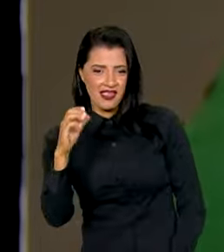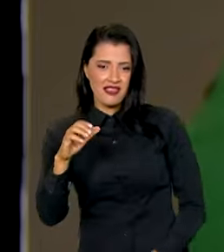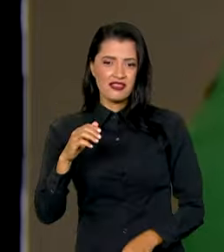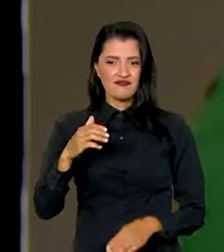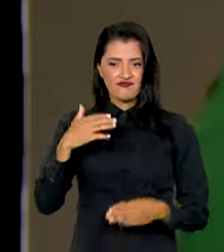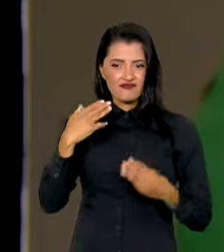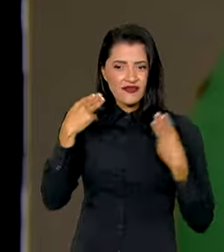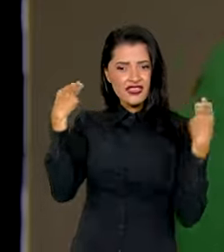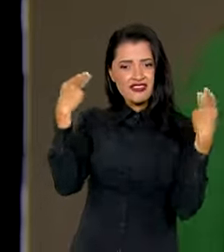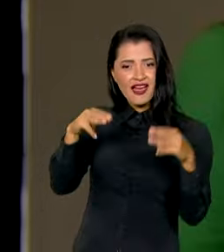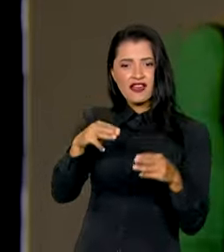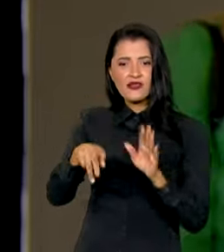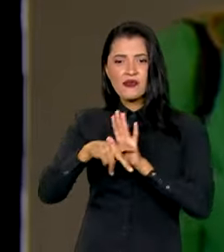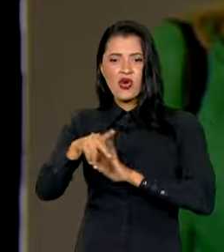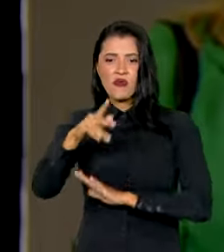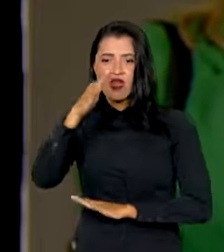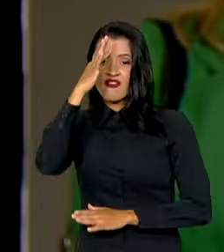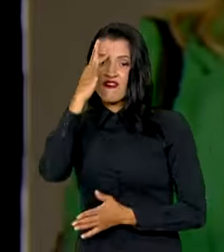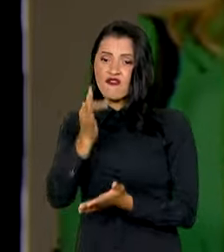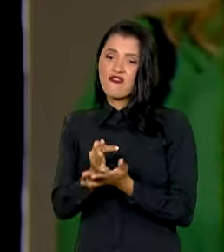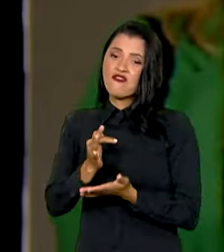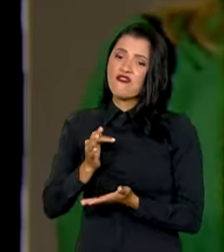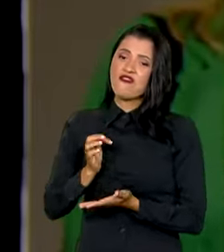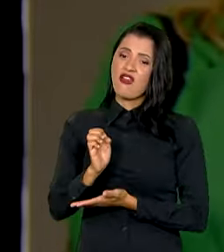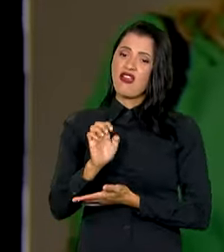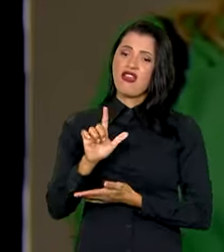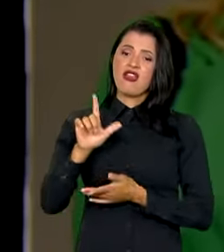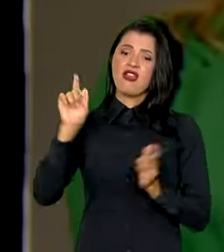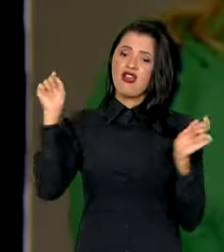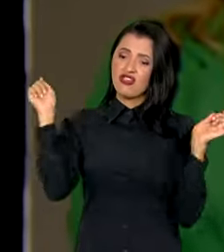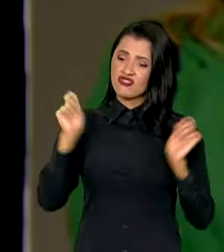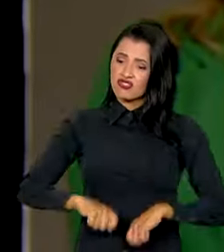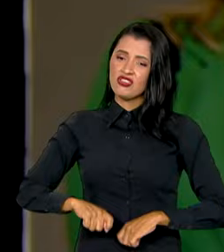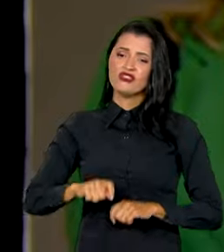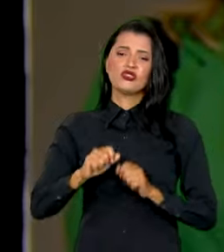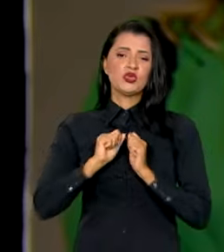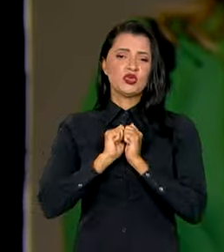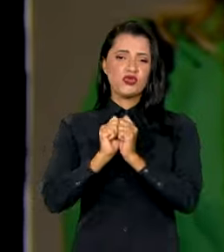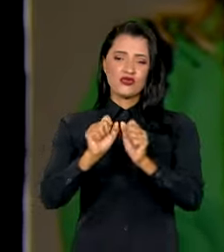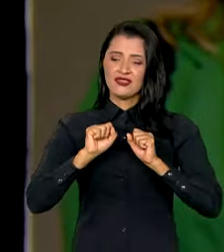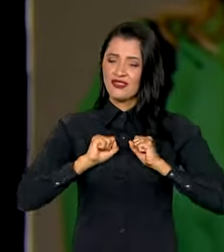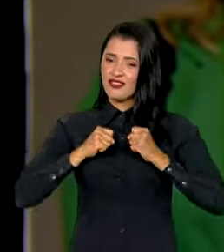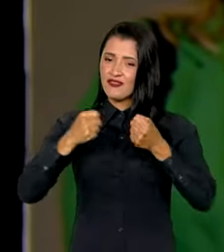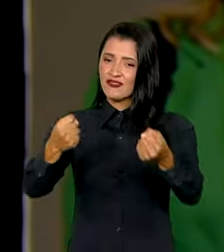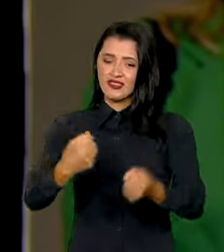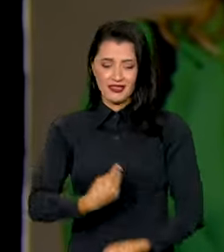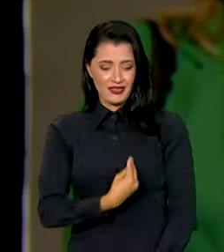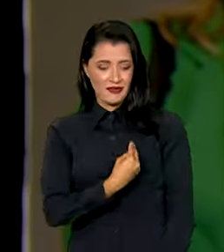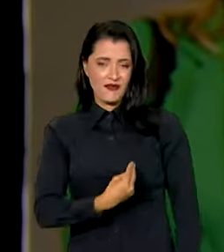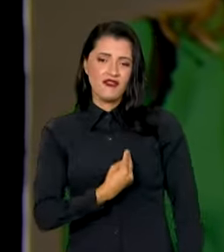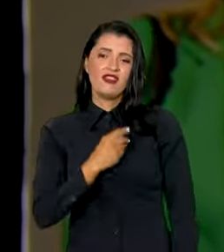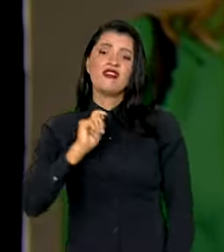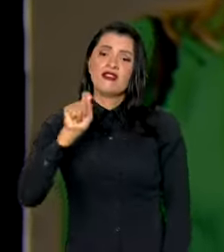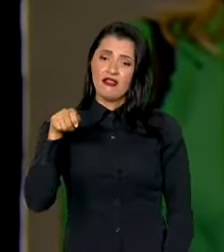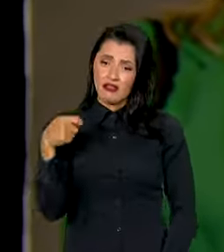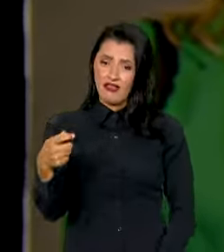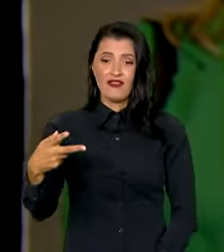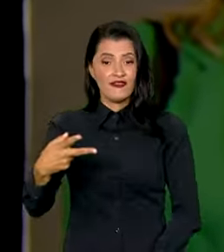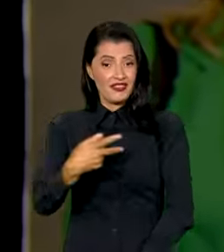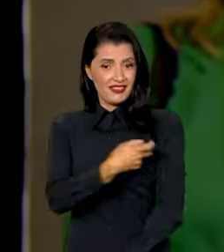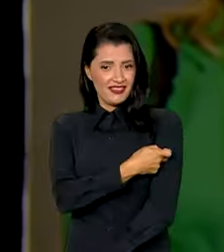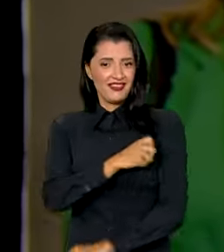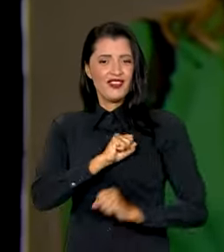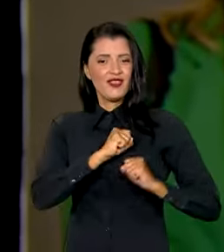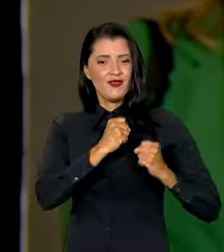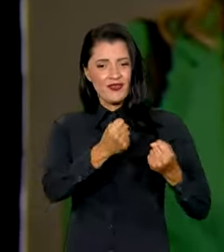de fé, que nós possamos estar juntos nessa campanha em defesa da vida, que é a defesa da vacina. E eu vou